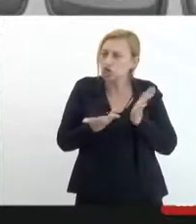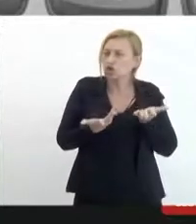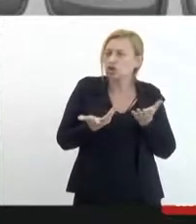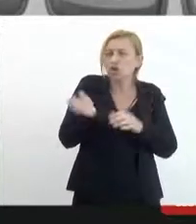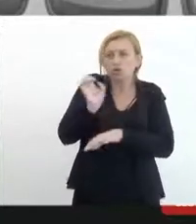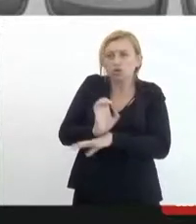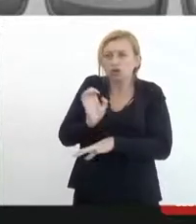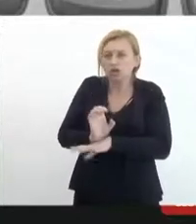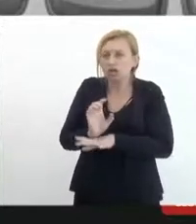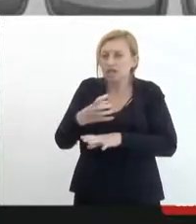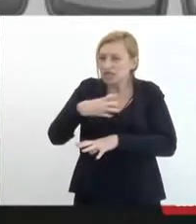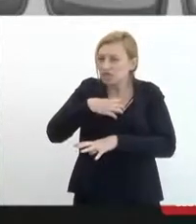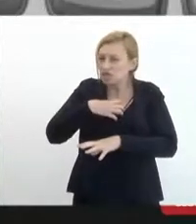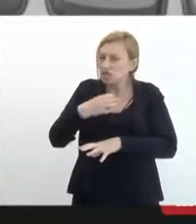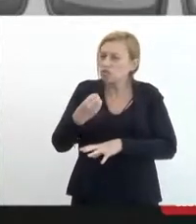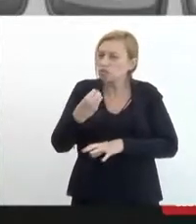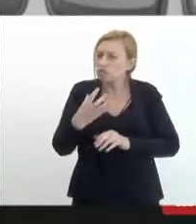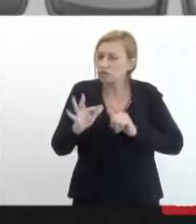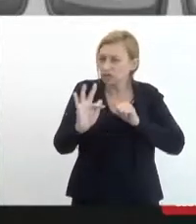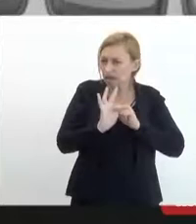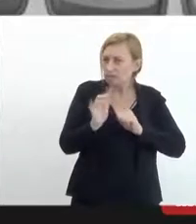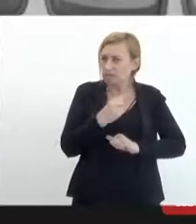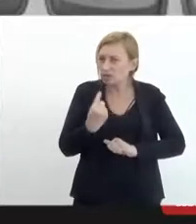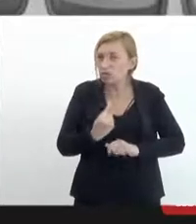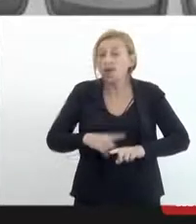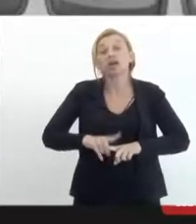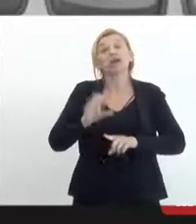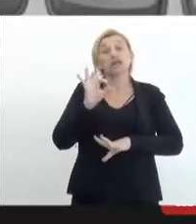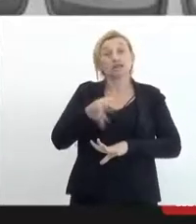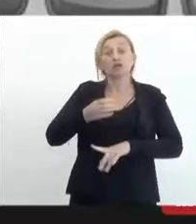faz algum sentido técnico. É certo que